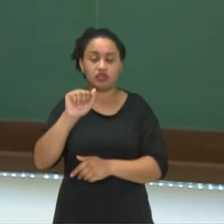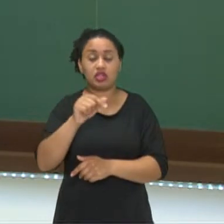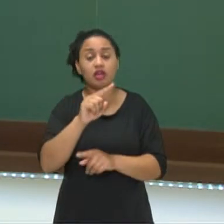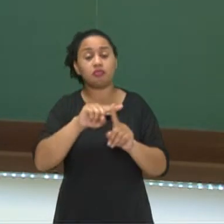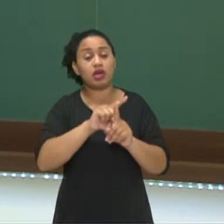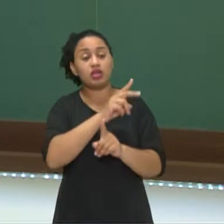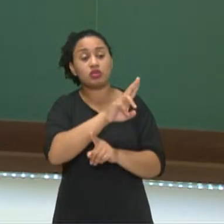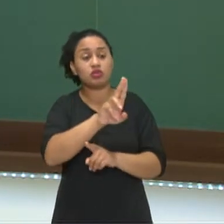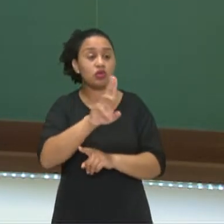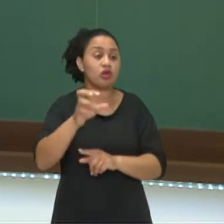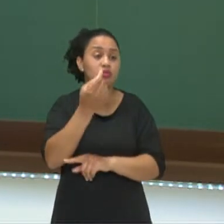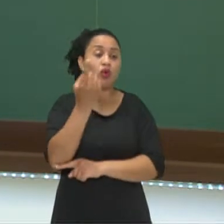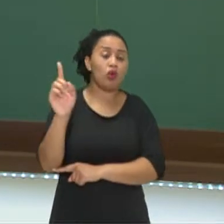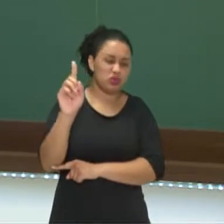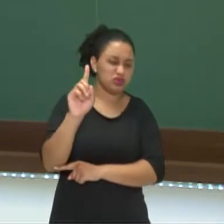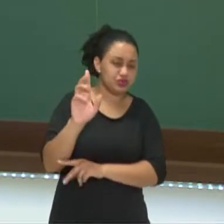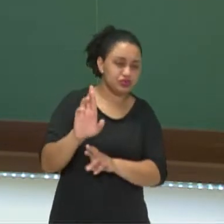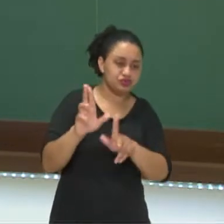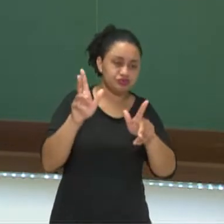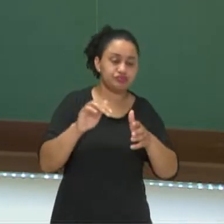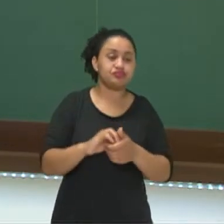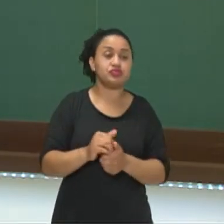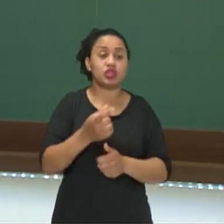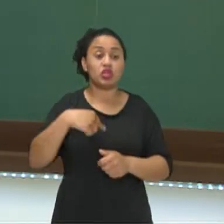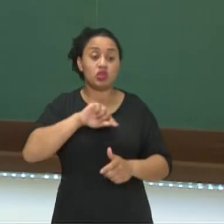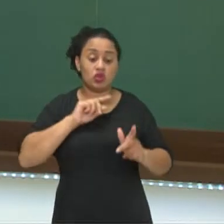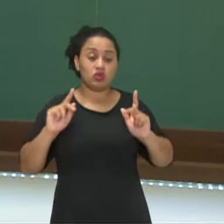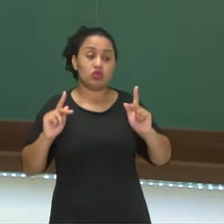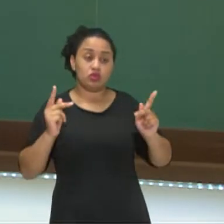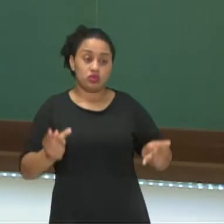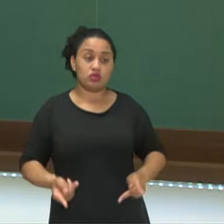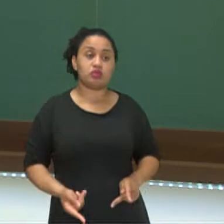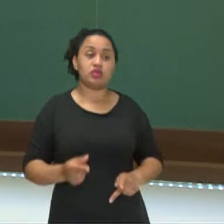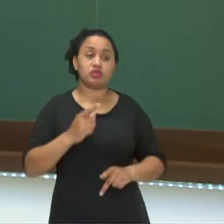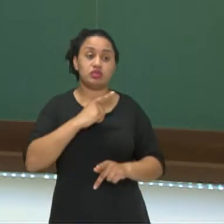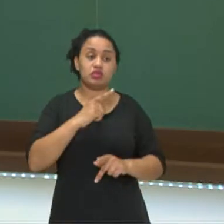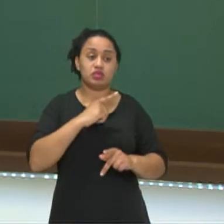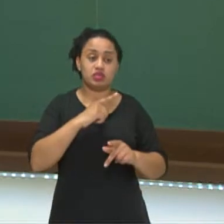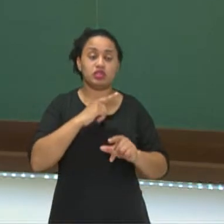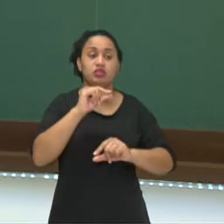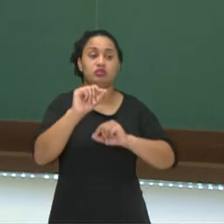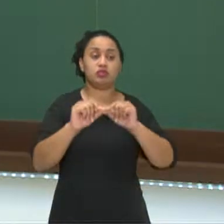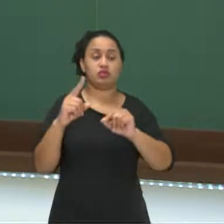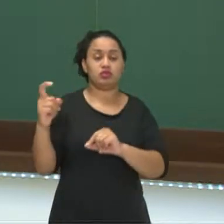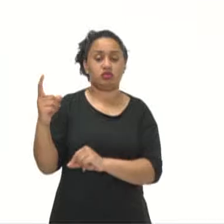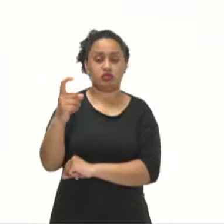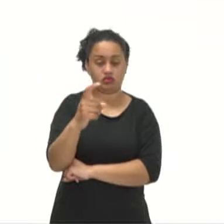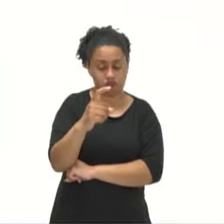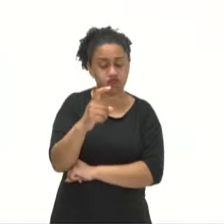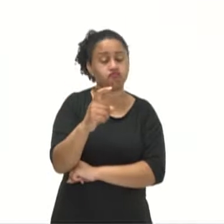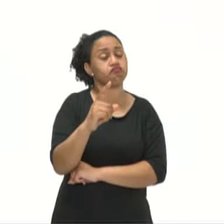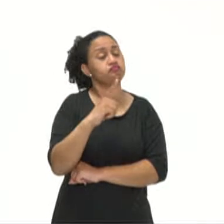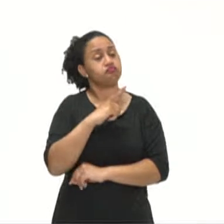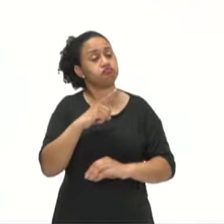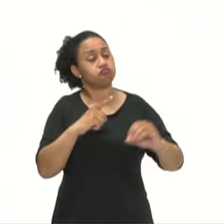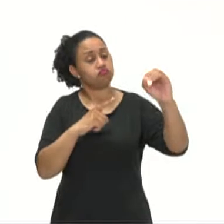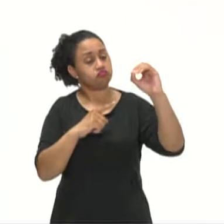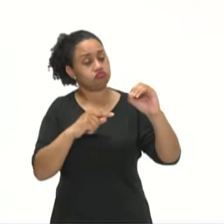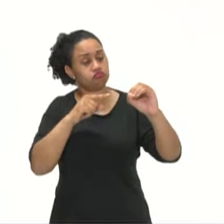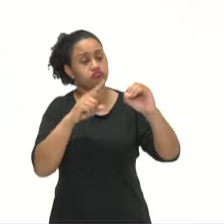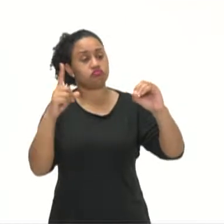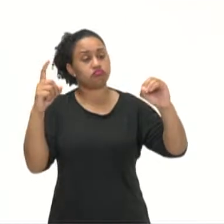a oosfera. No nosso caso, dos seres humanos, nós temos então os espermatozoides e